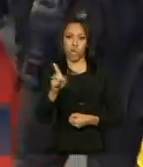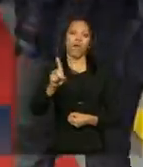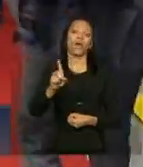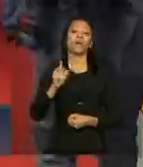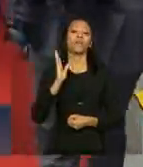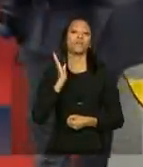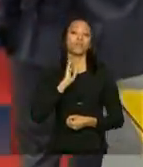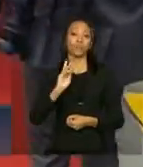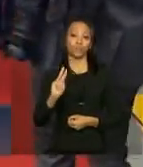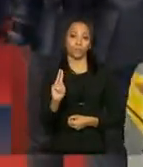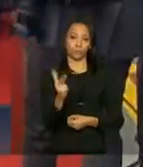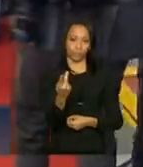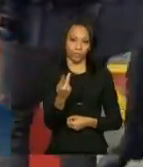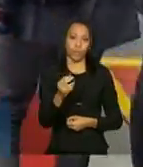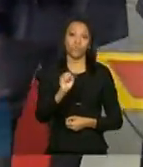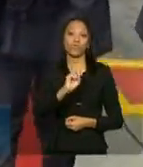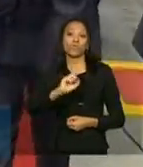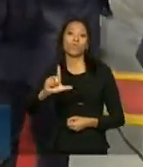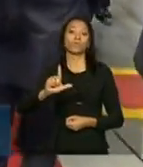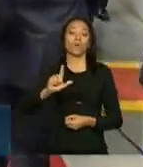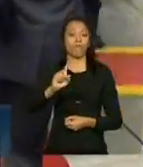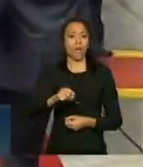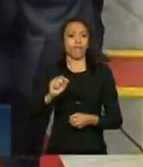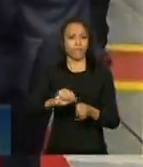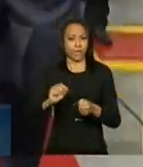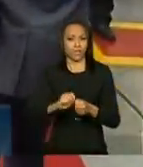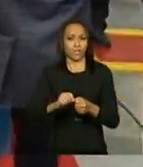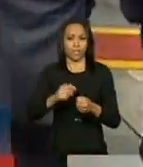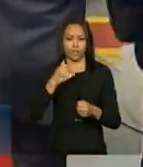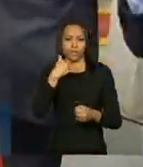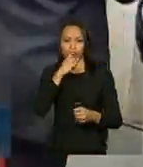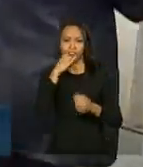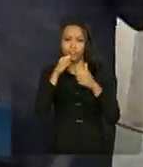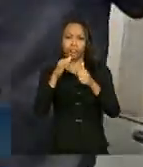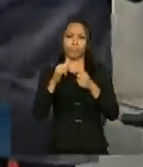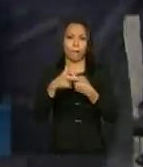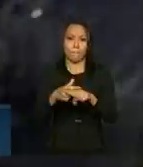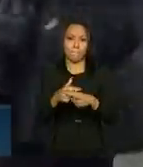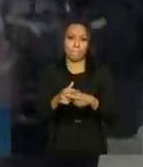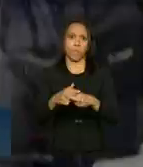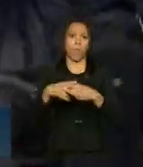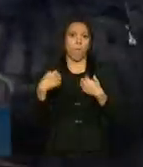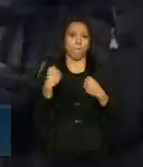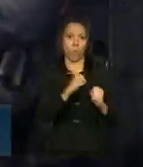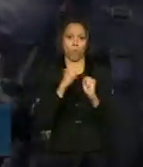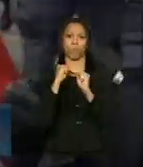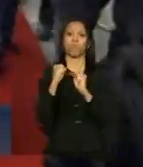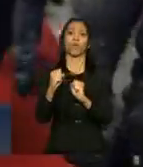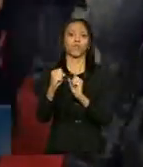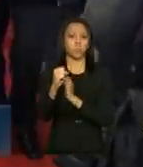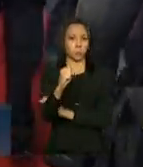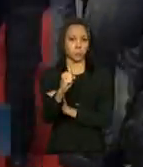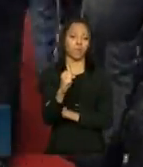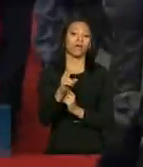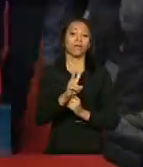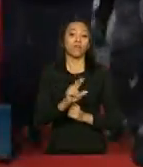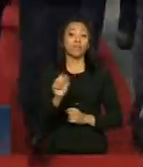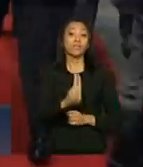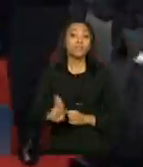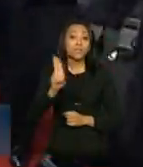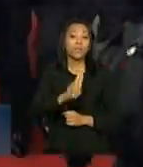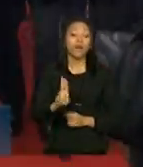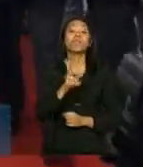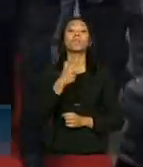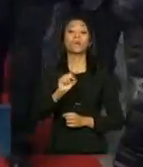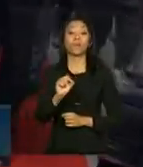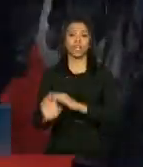vai produzir equipamentos de alta tensão. São transformadores elétricos de alta tensão usados pelas